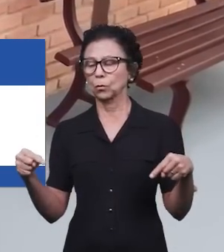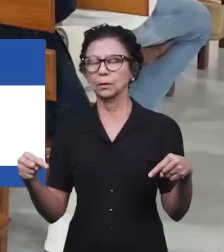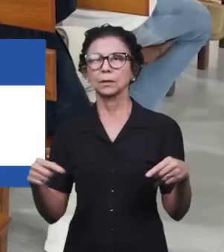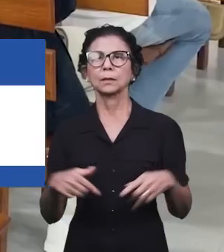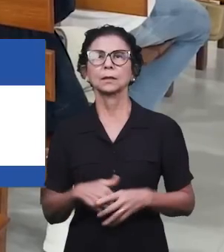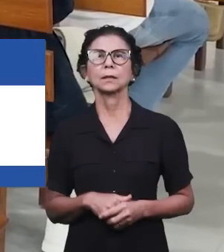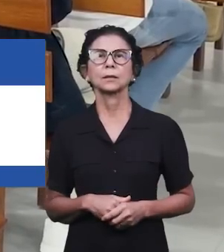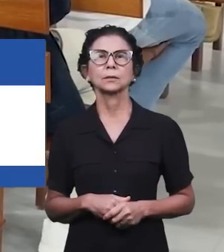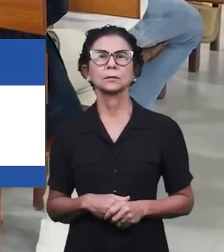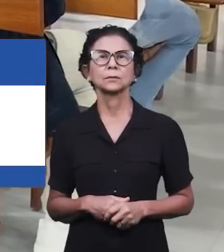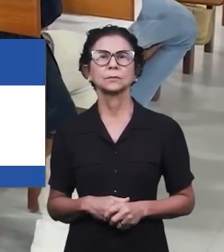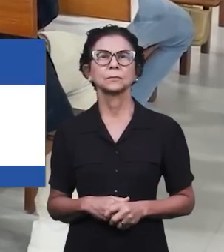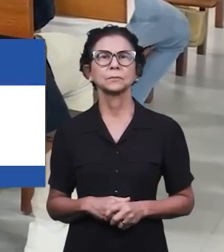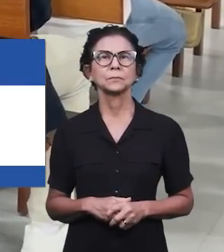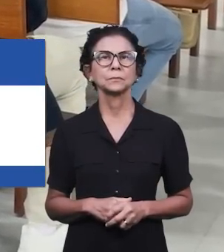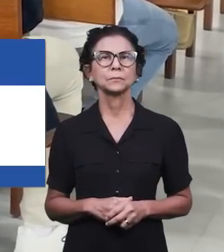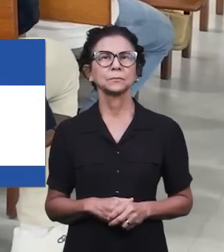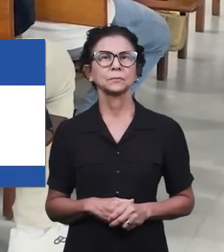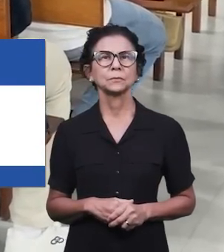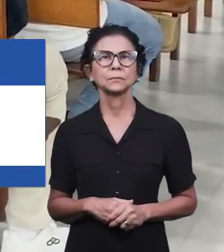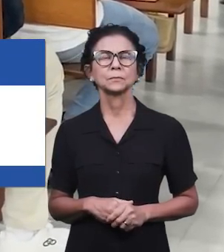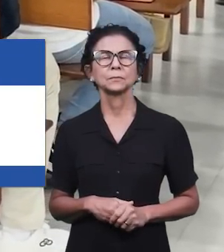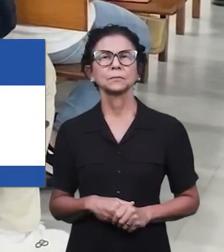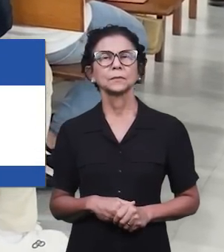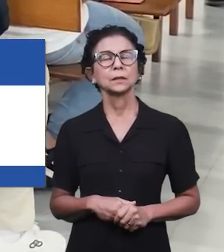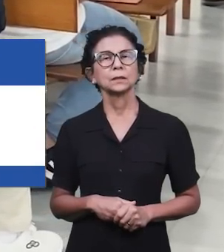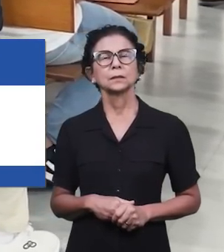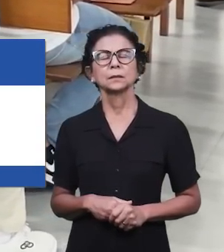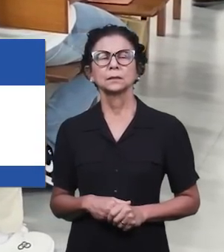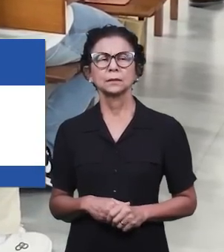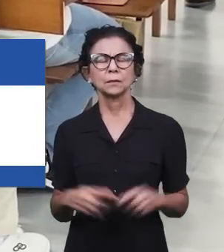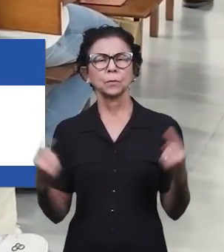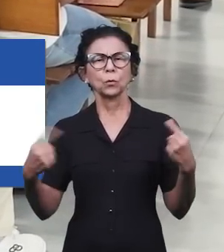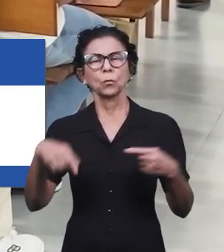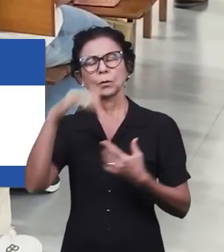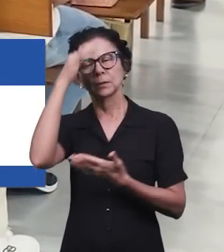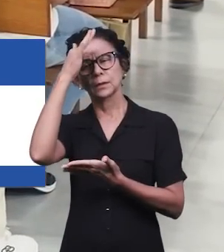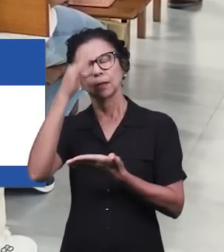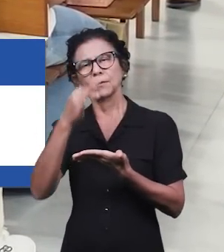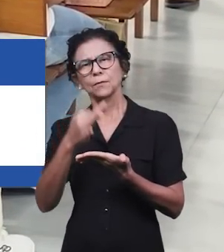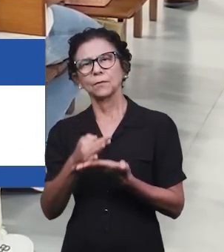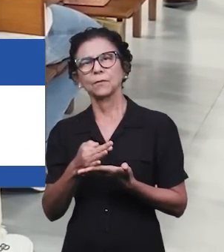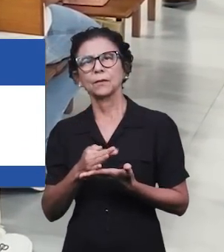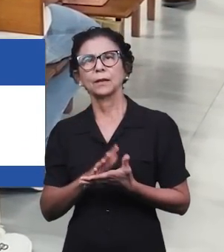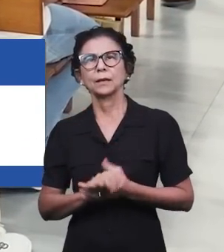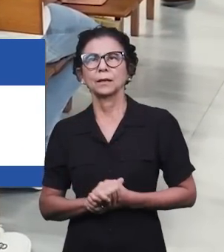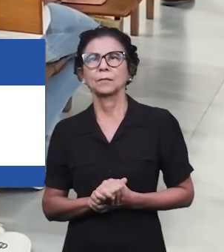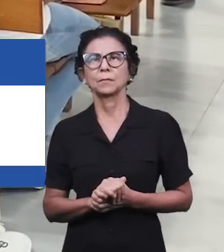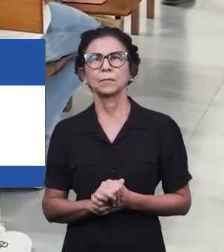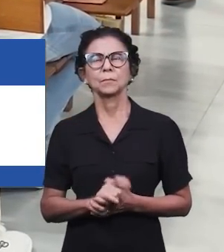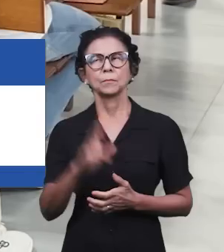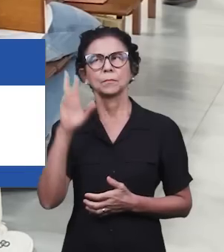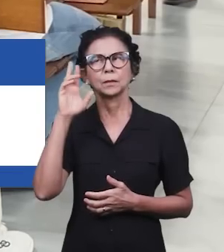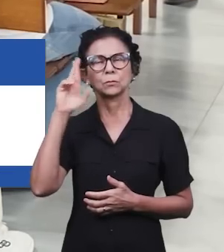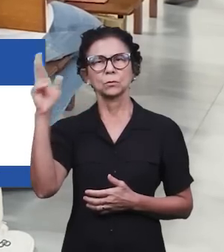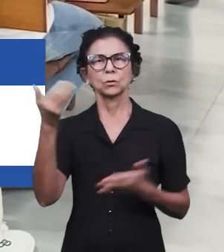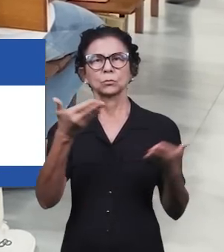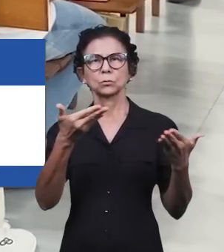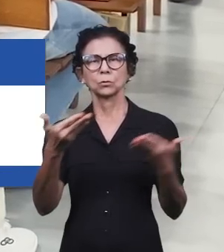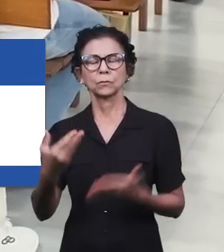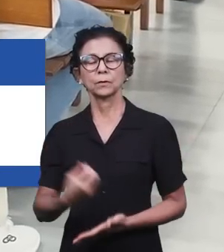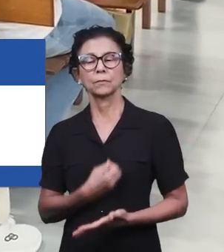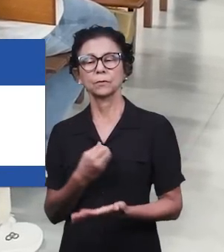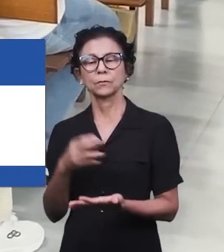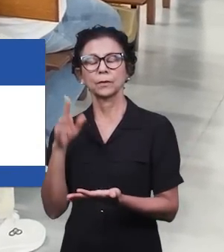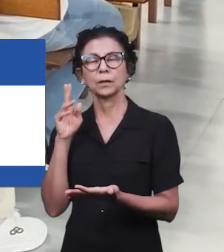e com ideologias e pensamentos contrários à nossa fé. E o Senhor, Ele nos convida a vivermos a fé verdadeira,